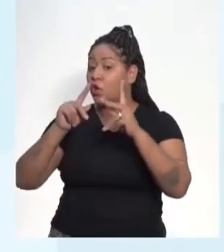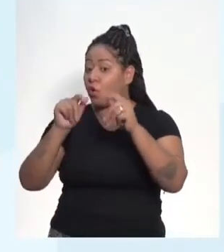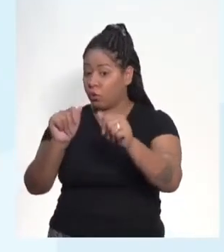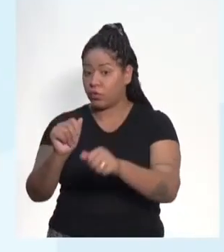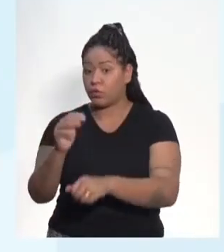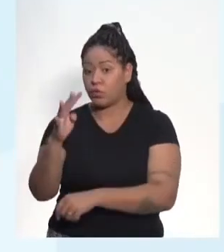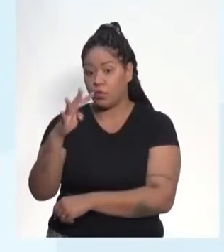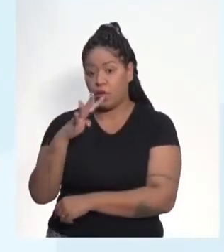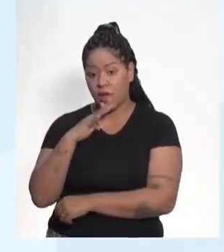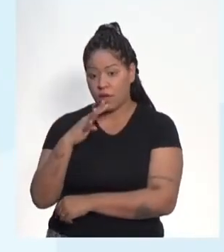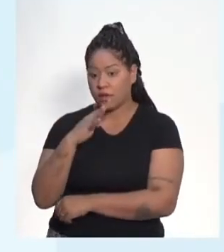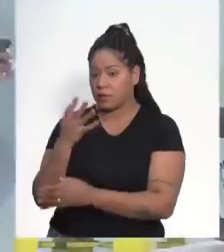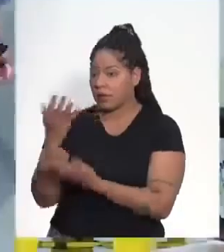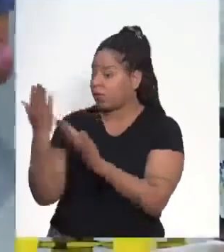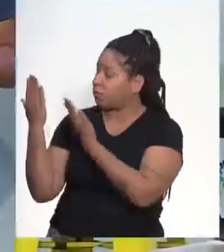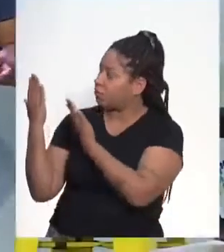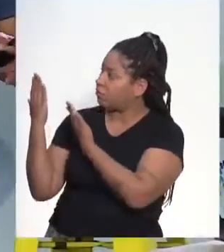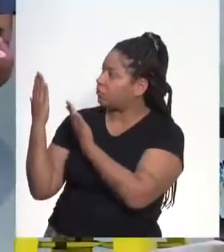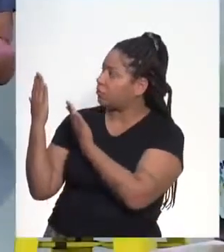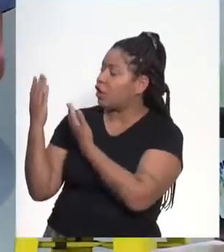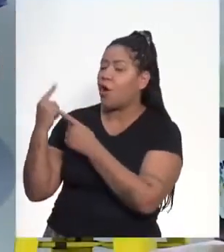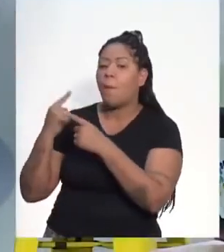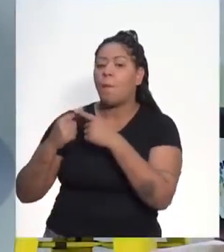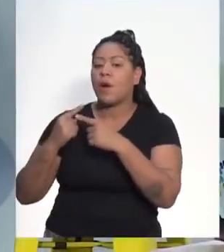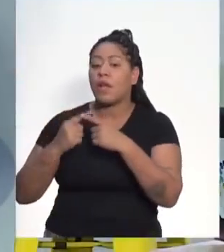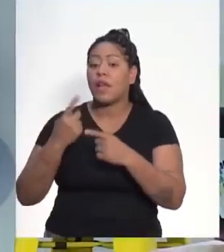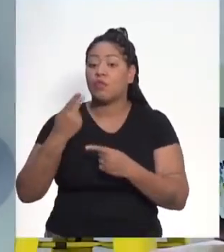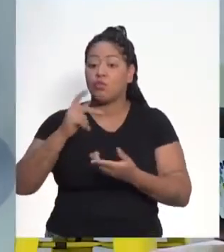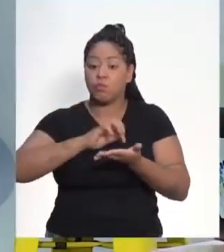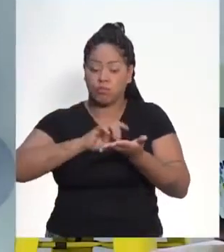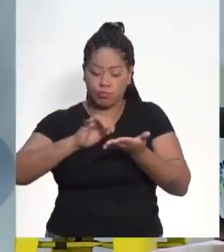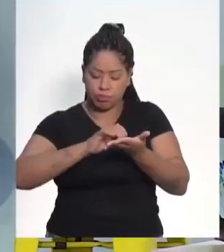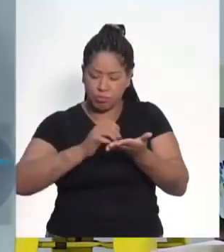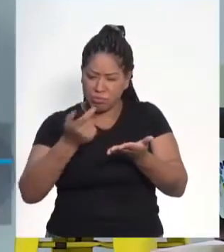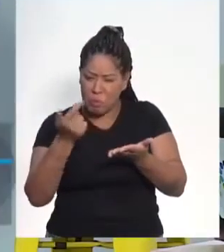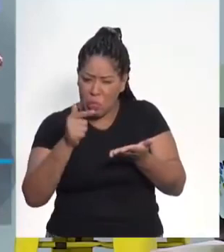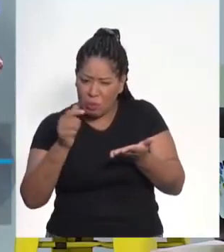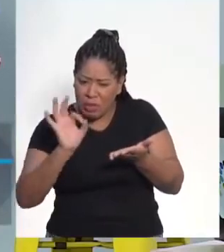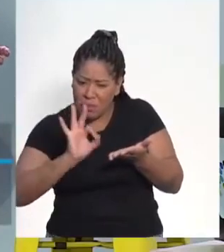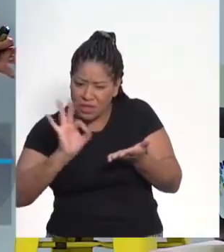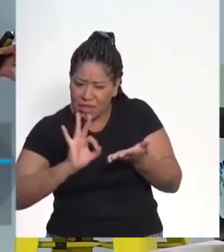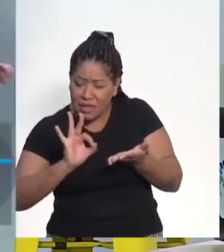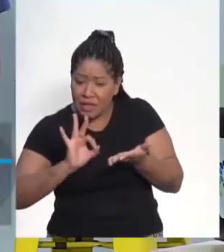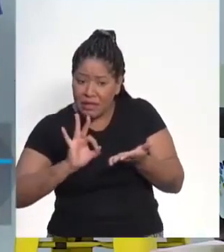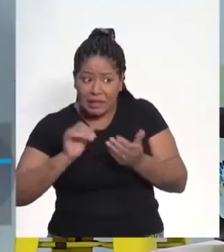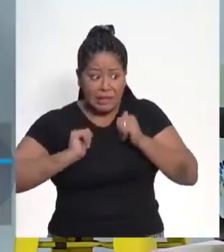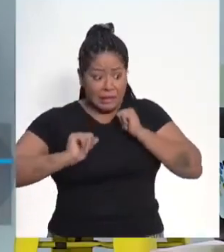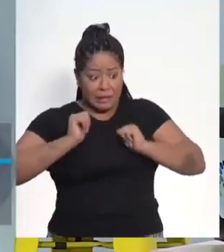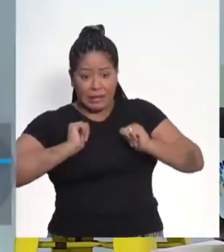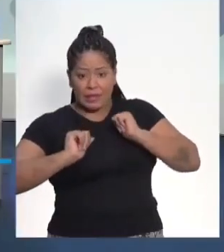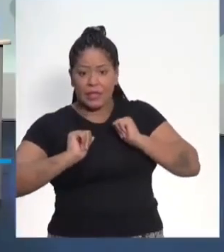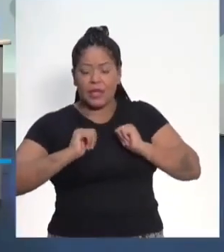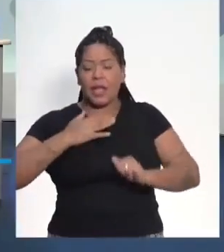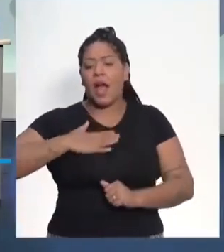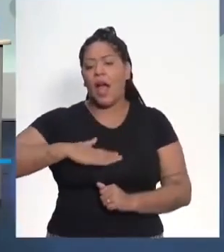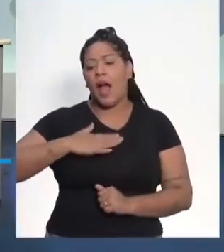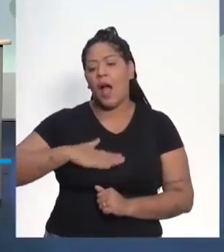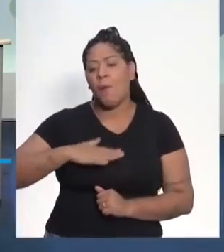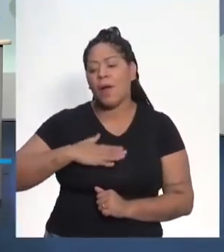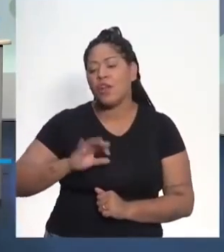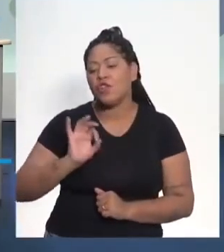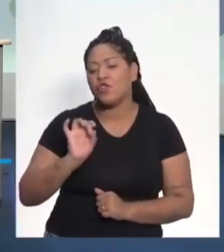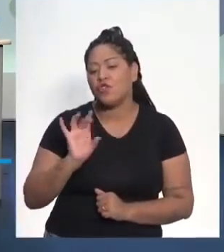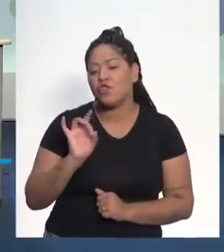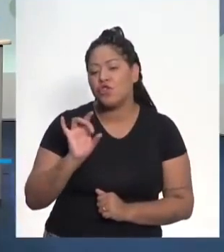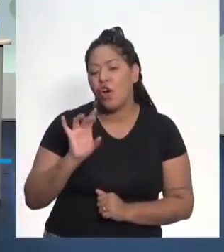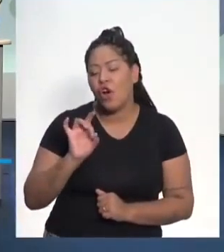alunos, Alessandro. Se você na sua calculadora não tiver o símbolo de porcentagem, não se desespere. Tá? Esse símbolo aqui, ele só economiza dedo.